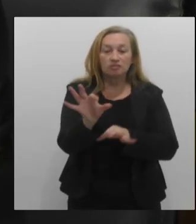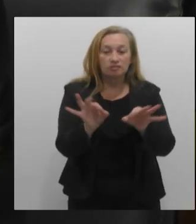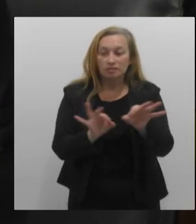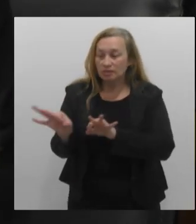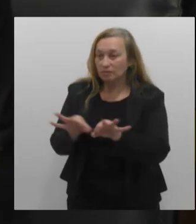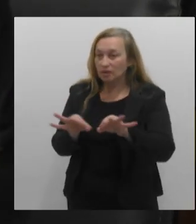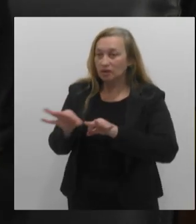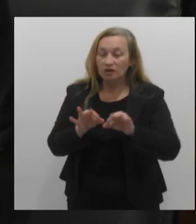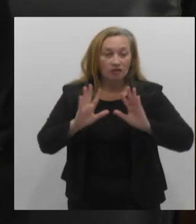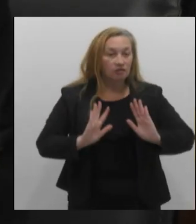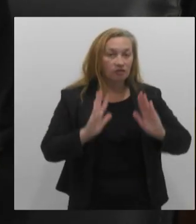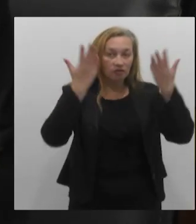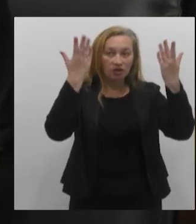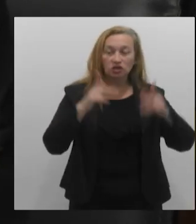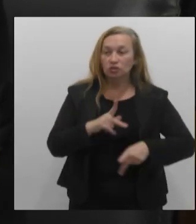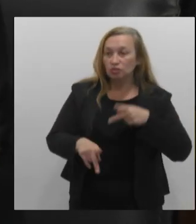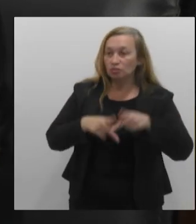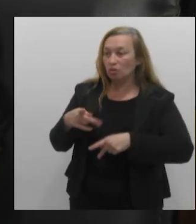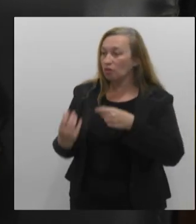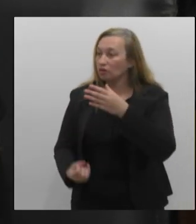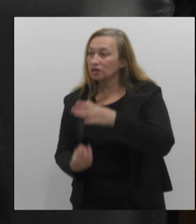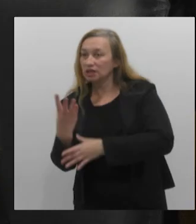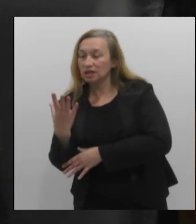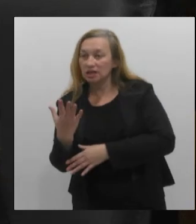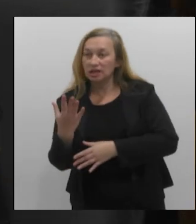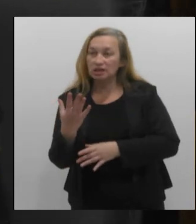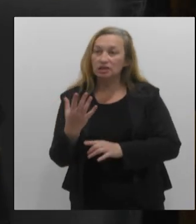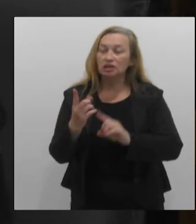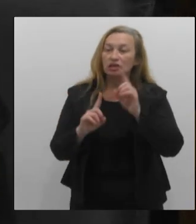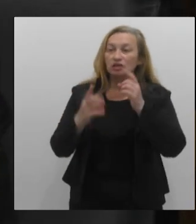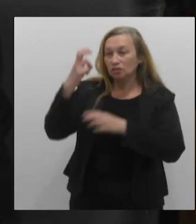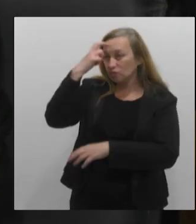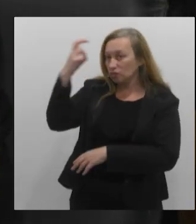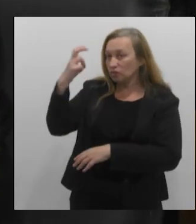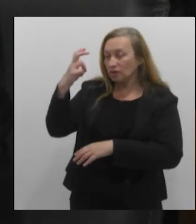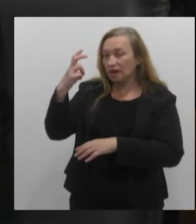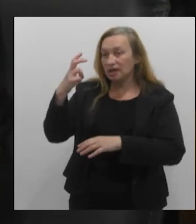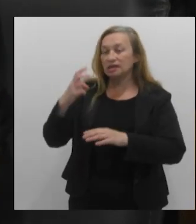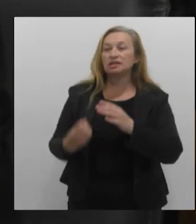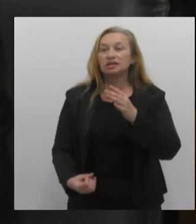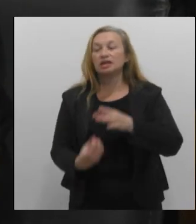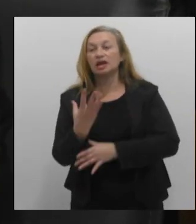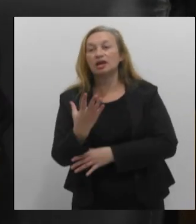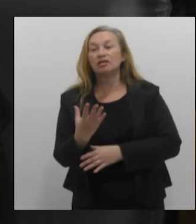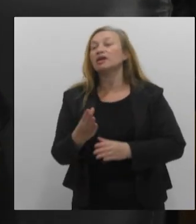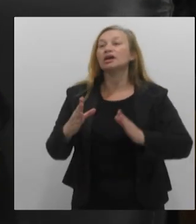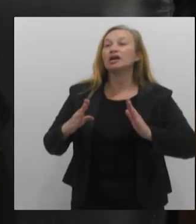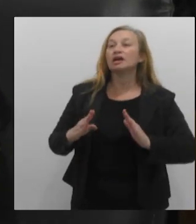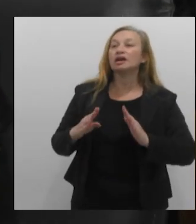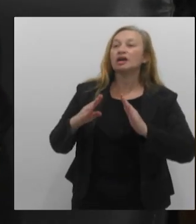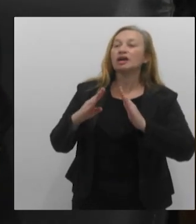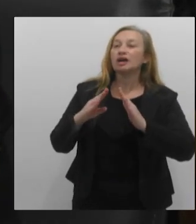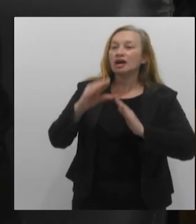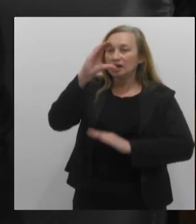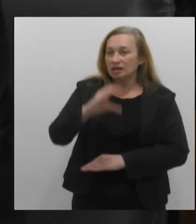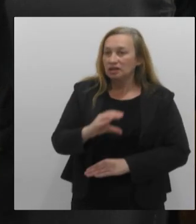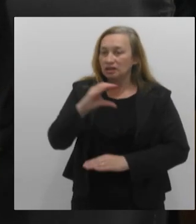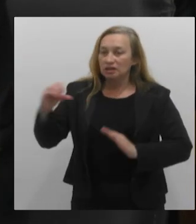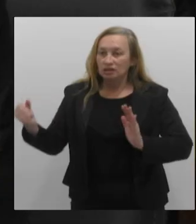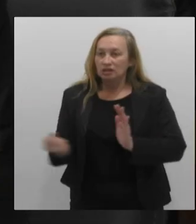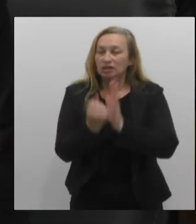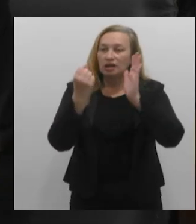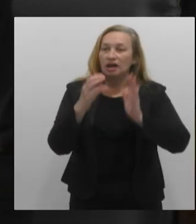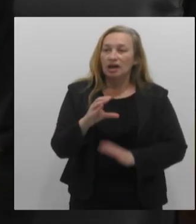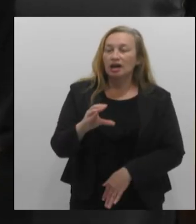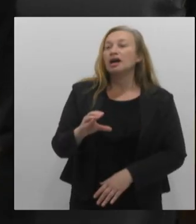que festas populares nasceram, que expressões culturais floresceram. A Igreja marcou a arquitetura, a música sacra,